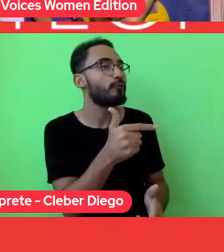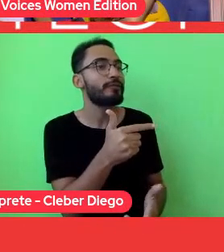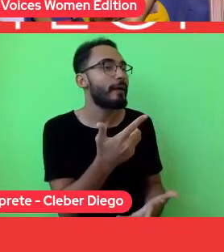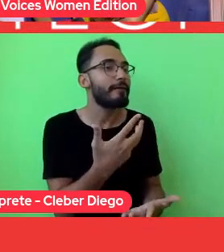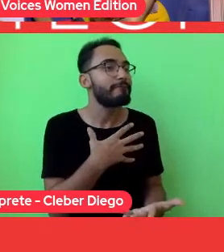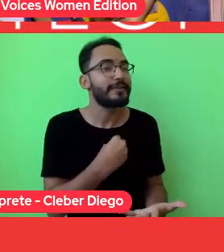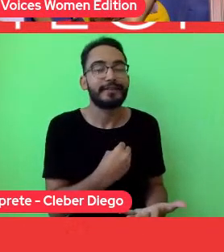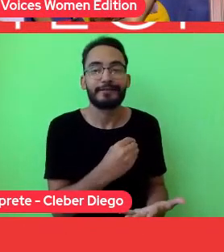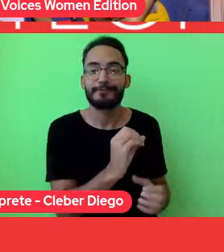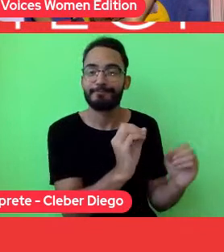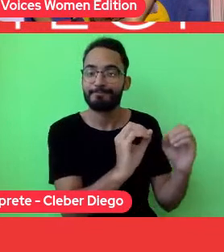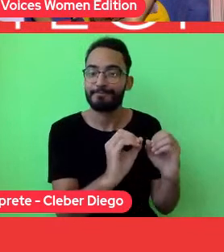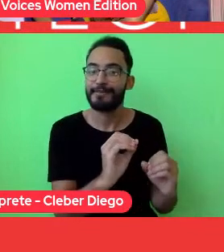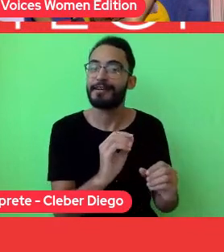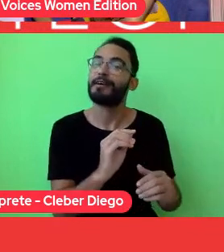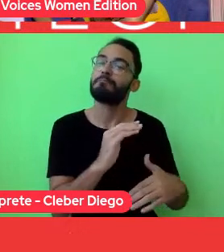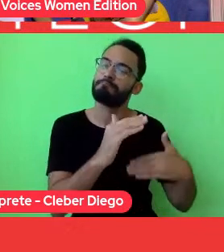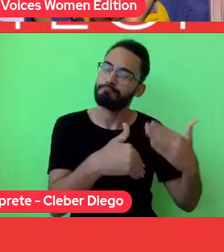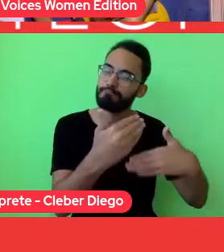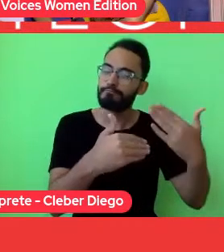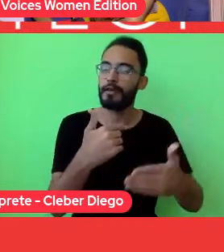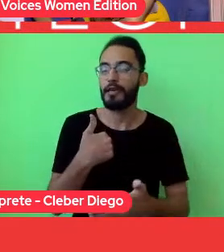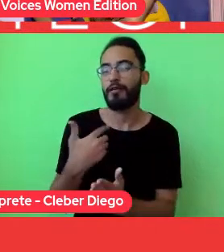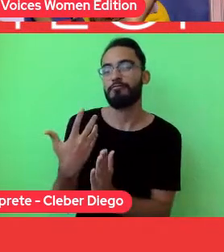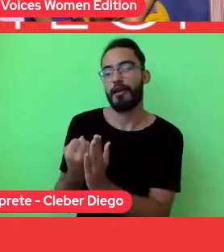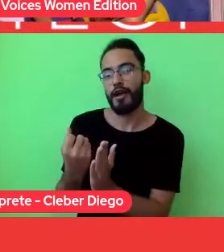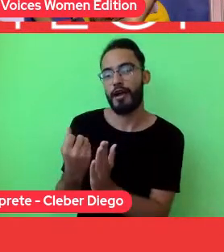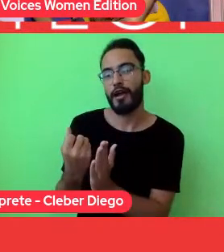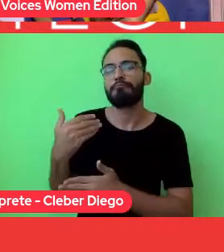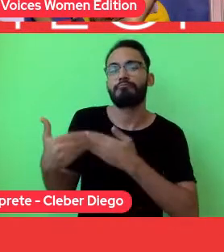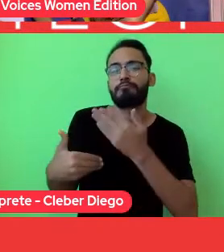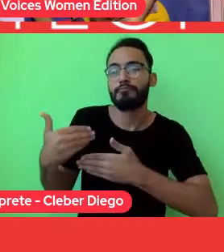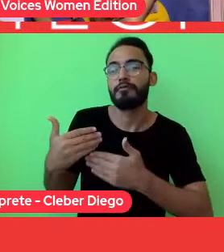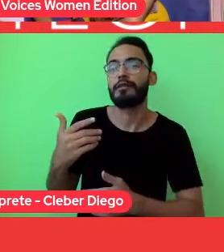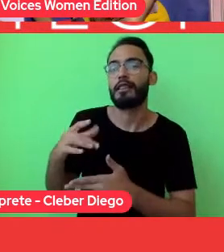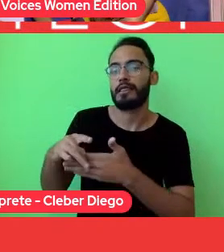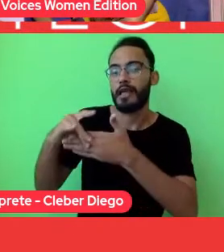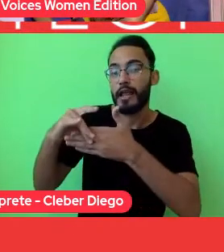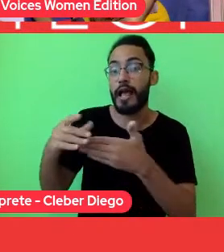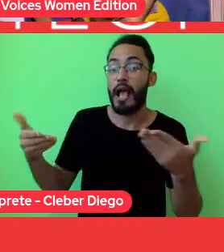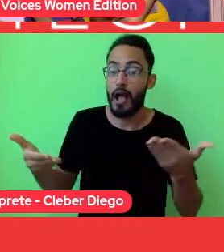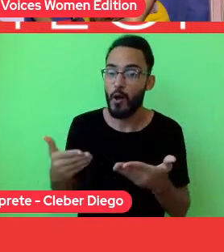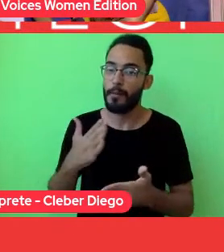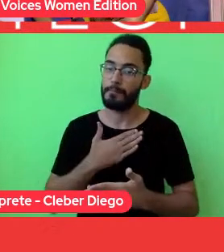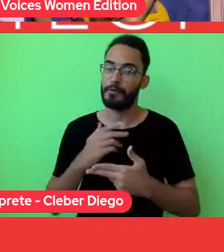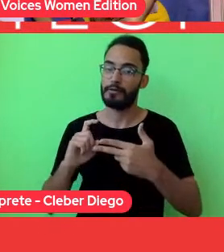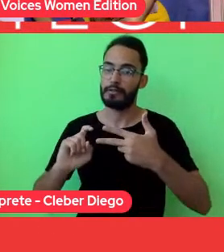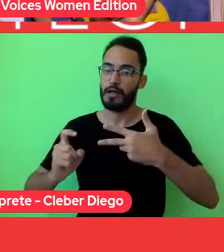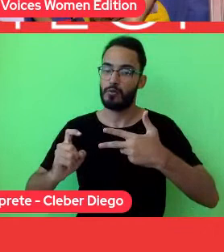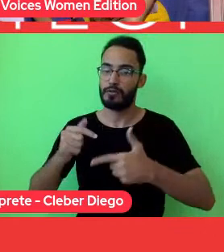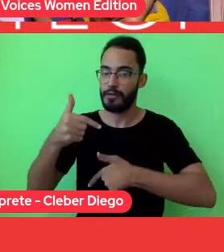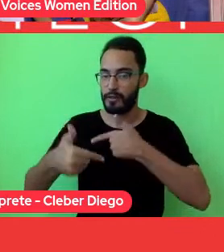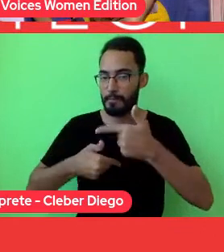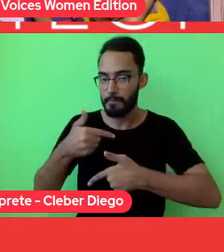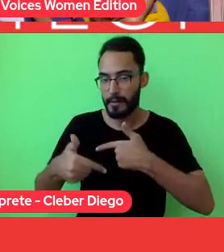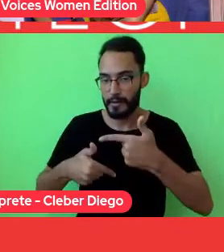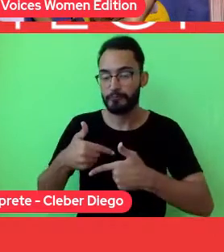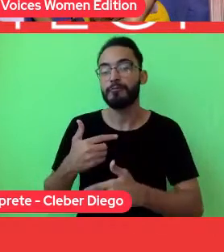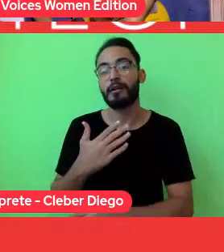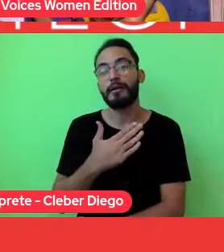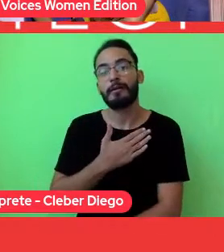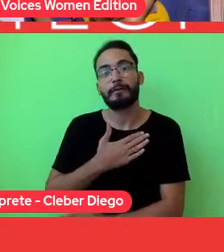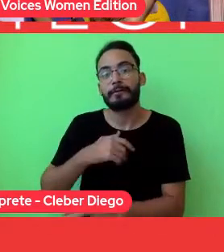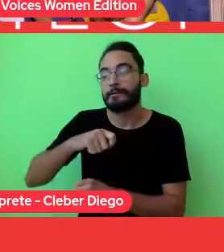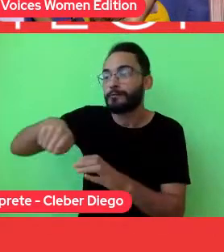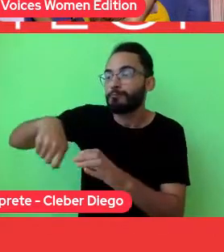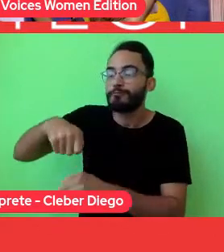dados, depois fui para a liderança, né? Hoje eu estou como executiva. Meu hobby é cozinhar. Eu não sou uma